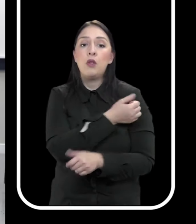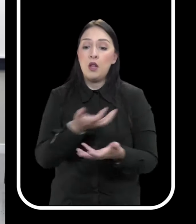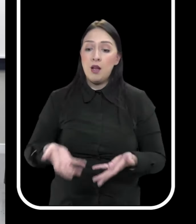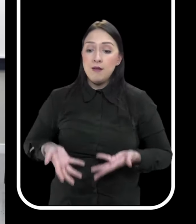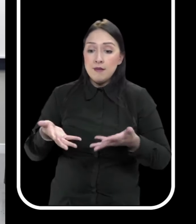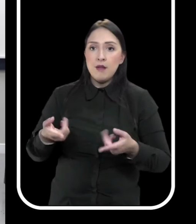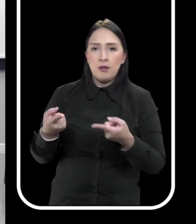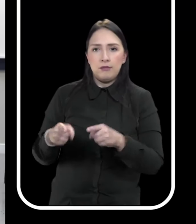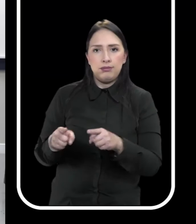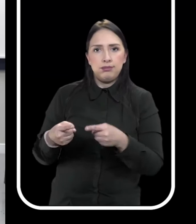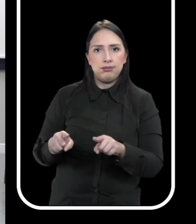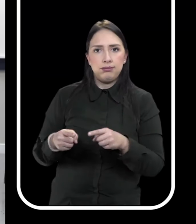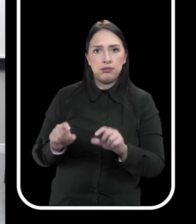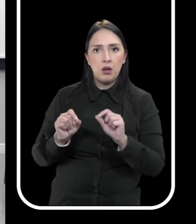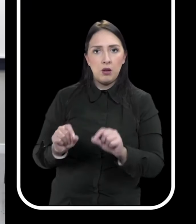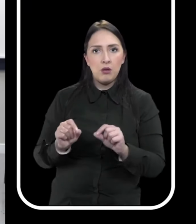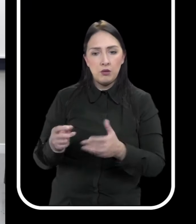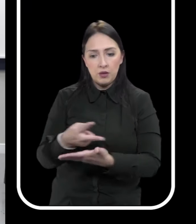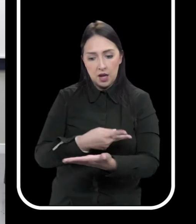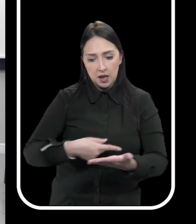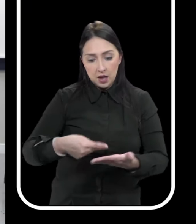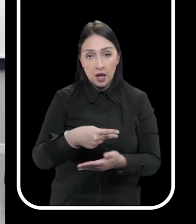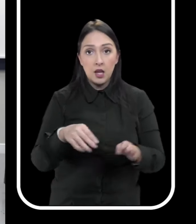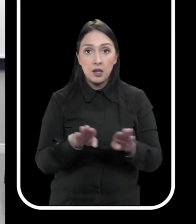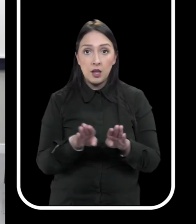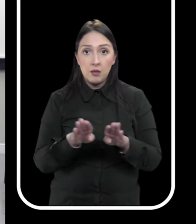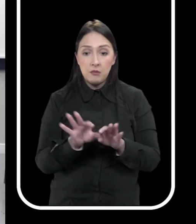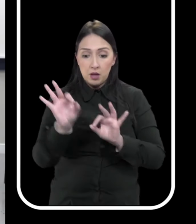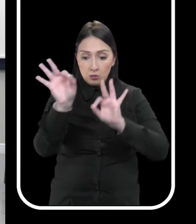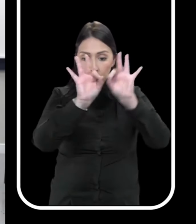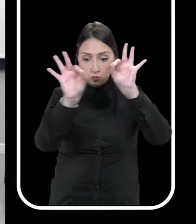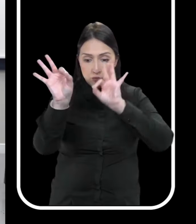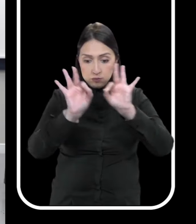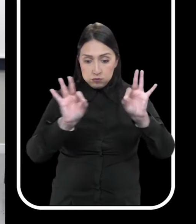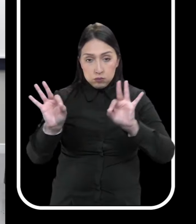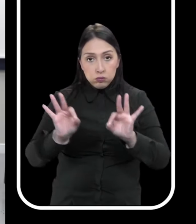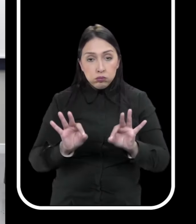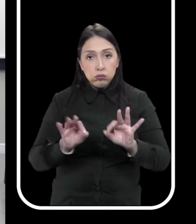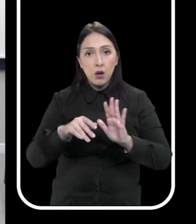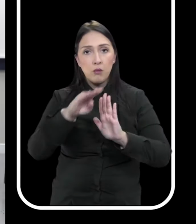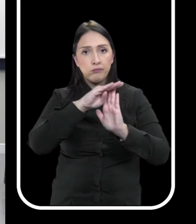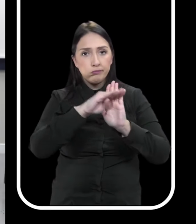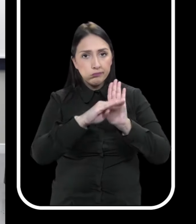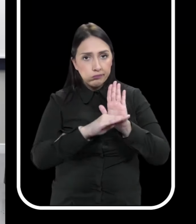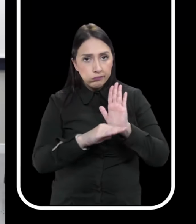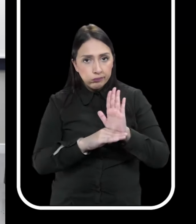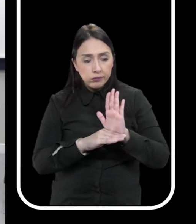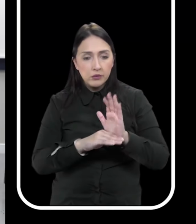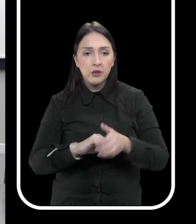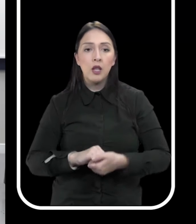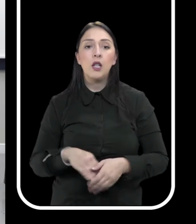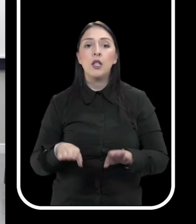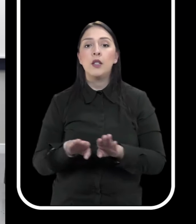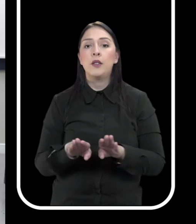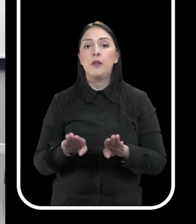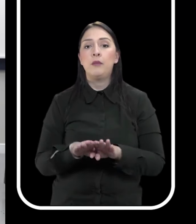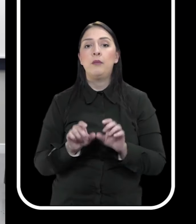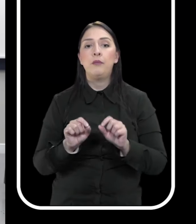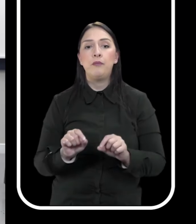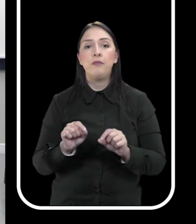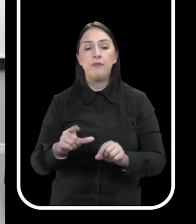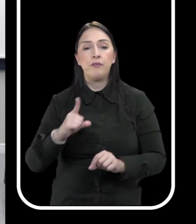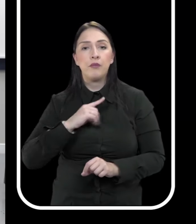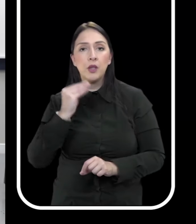são instigados, né, a desenhar, inclusive, o mapa, o fluxograma desse processo, e